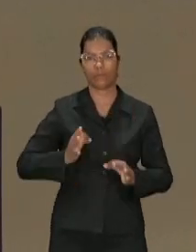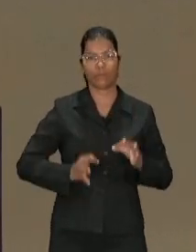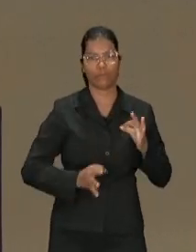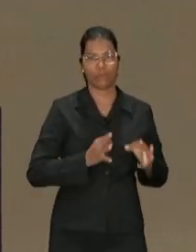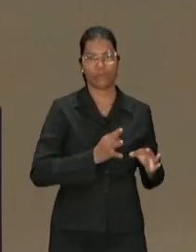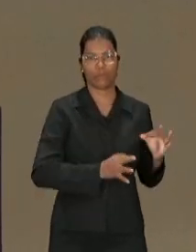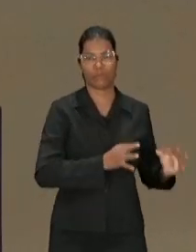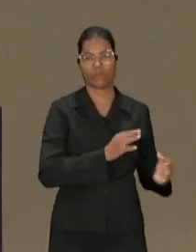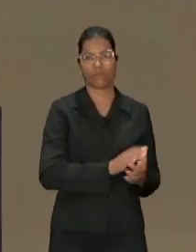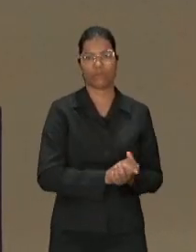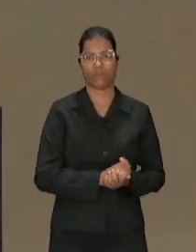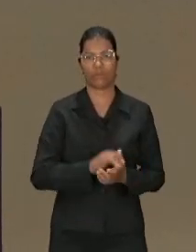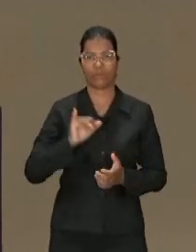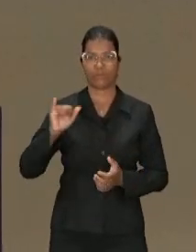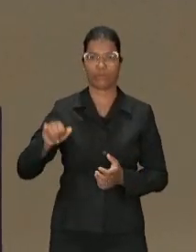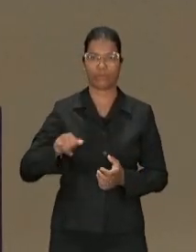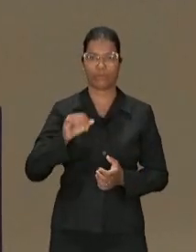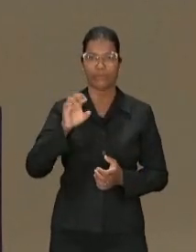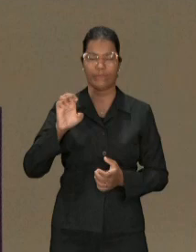senhor